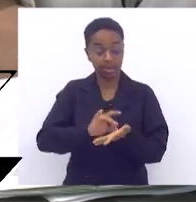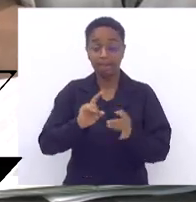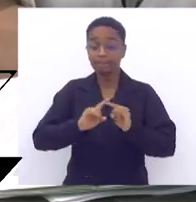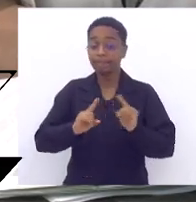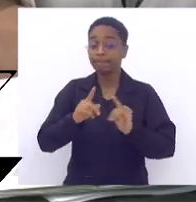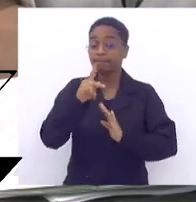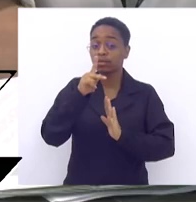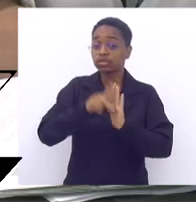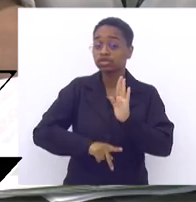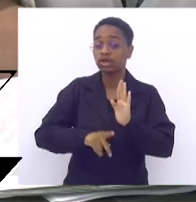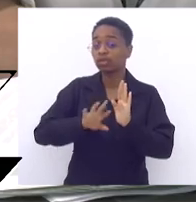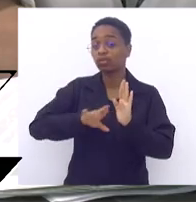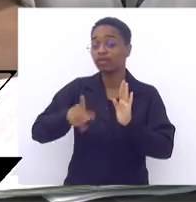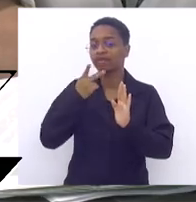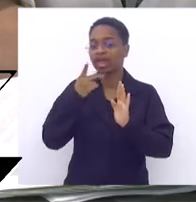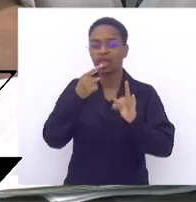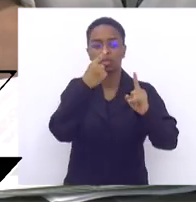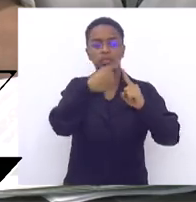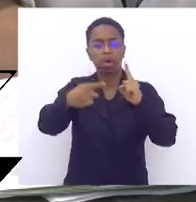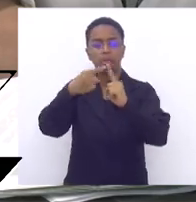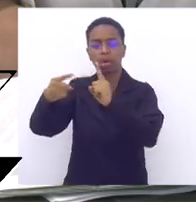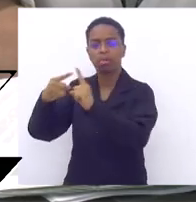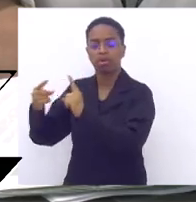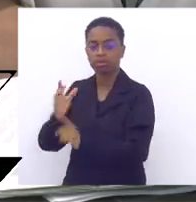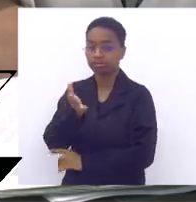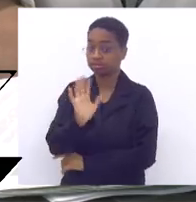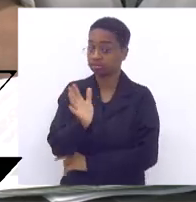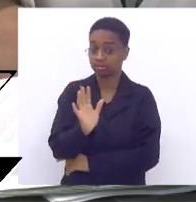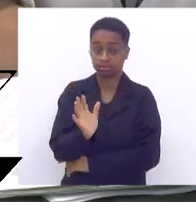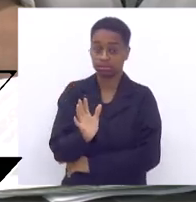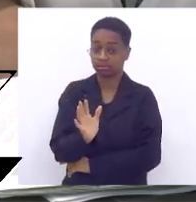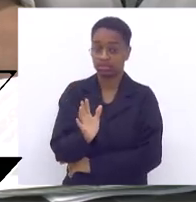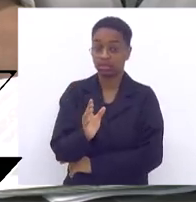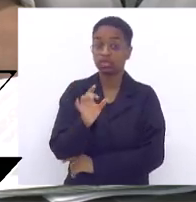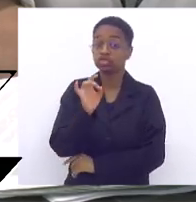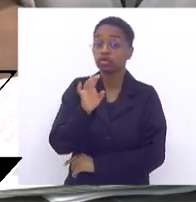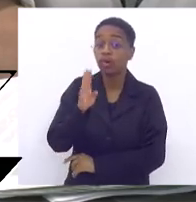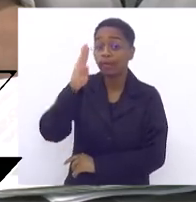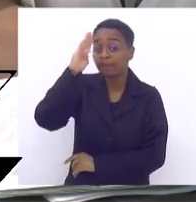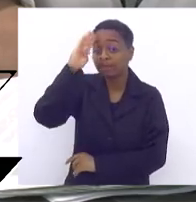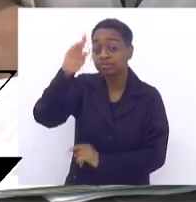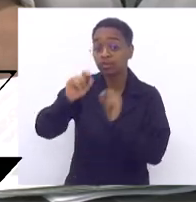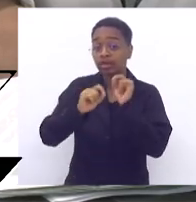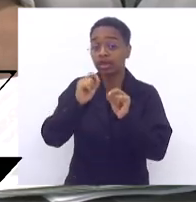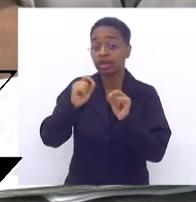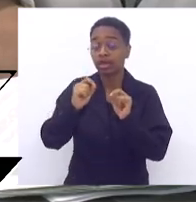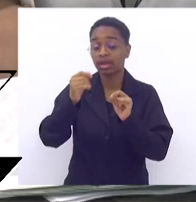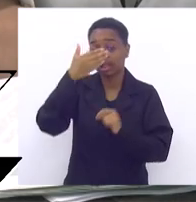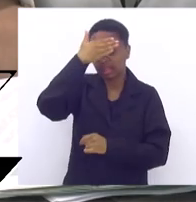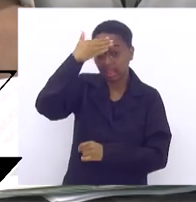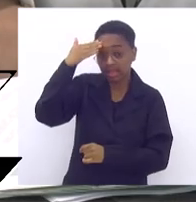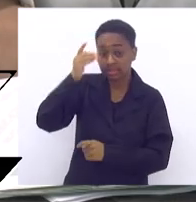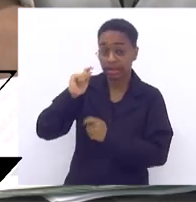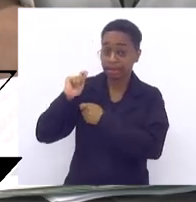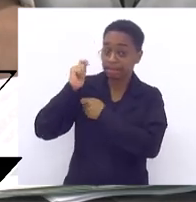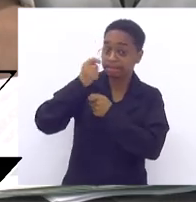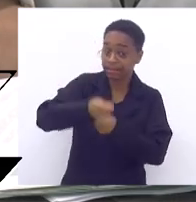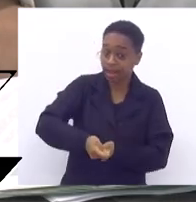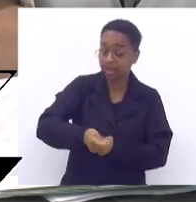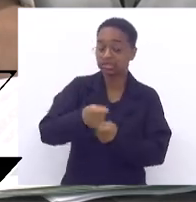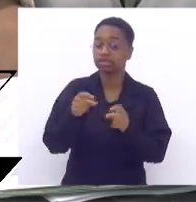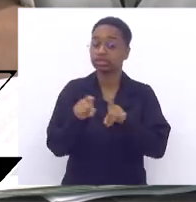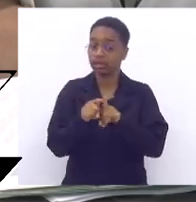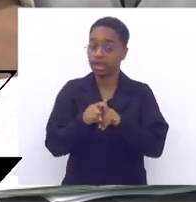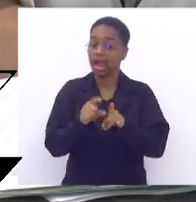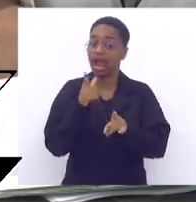para dizer que não pode nada. Prioriza o lazer, a pesca, a captação